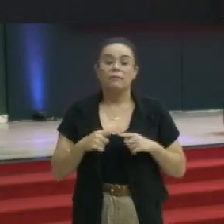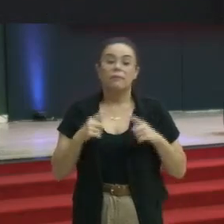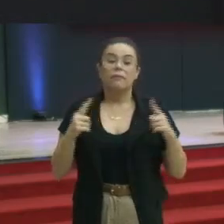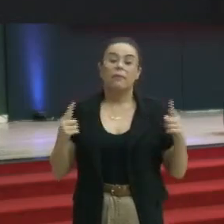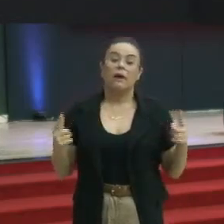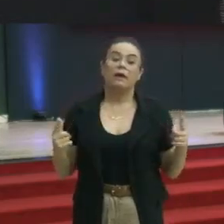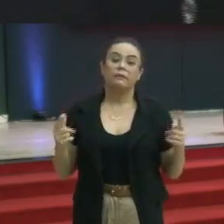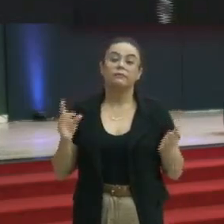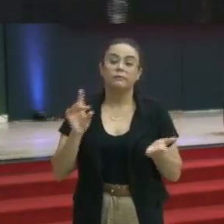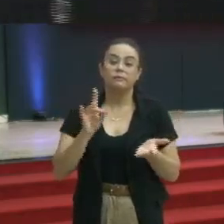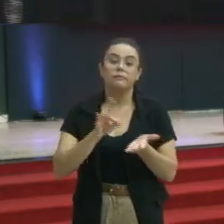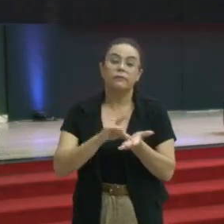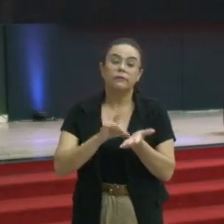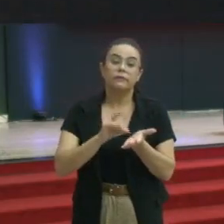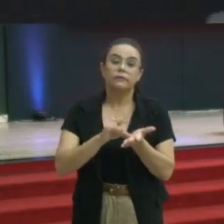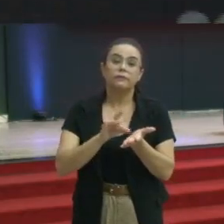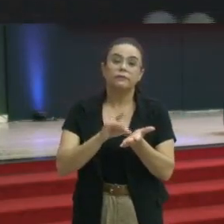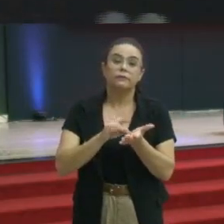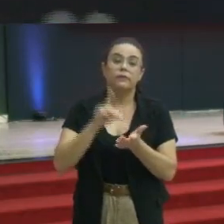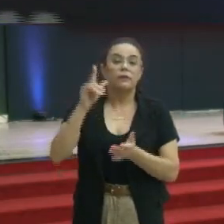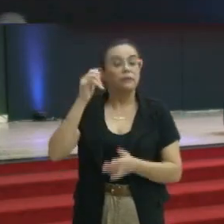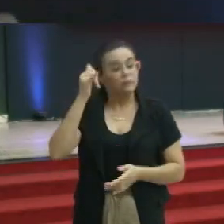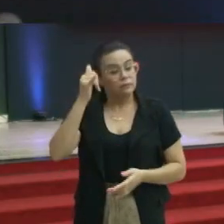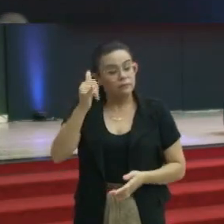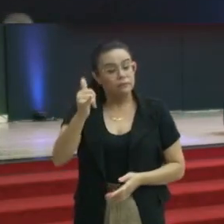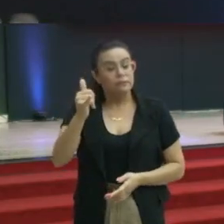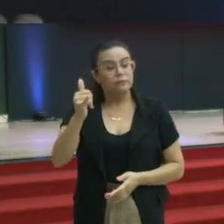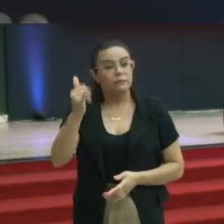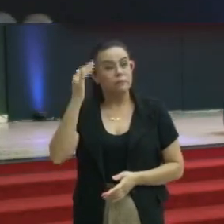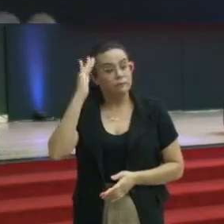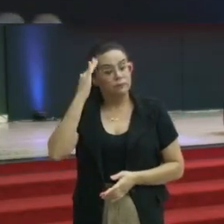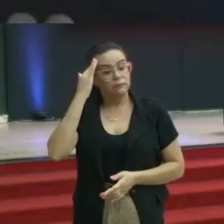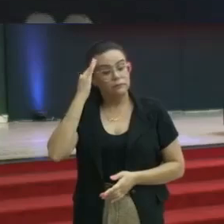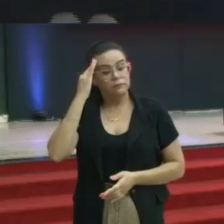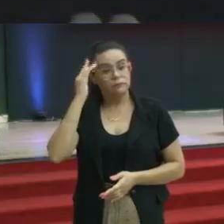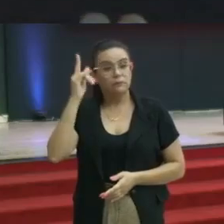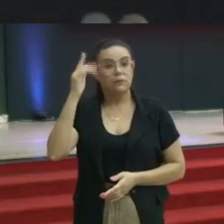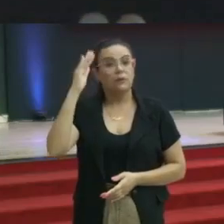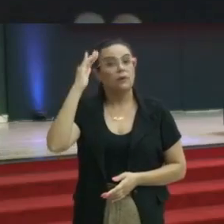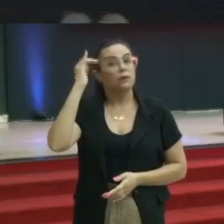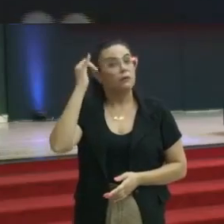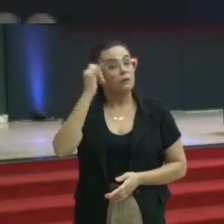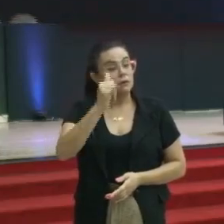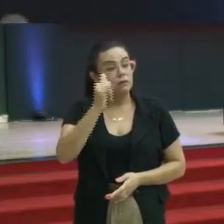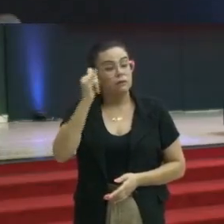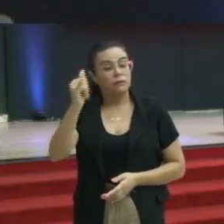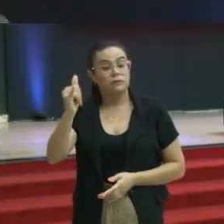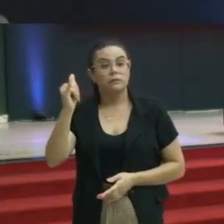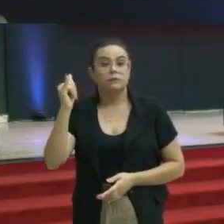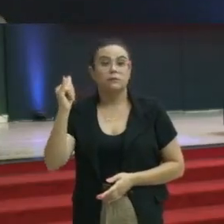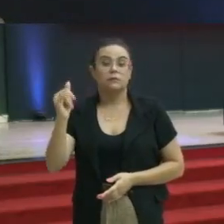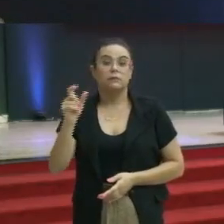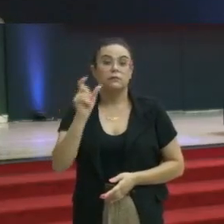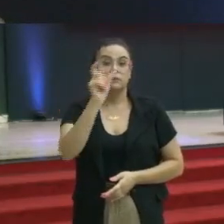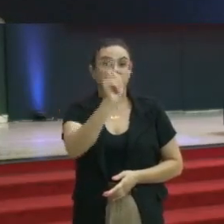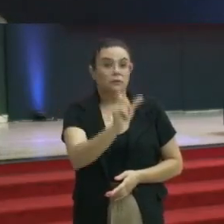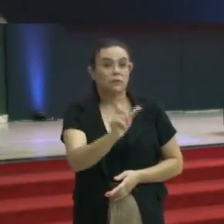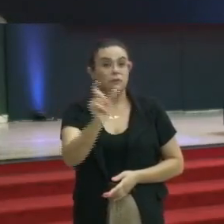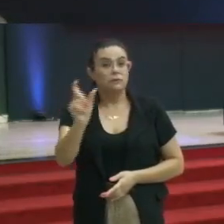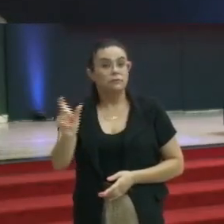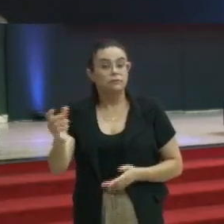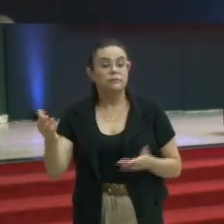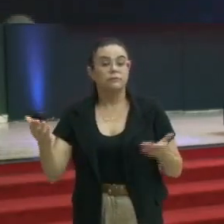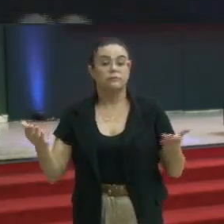é uma realidade. Deus está falando com você hoje. Deus está falando com pessoas aqui na galeria.